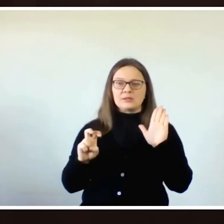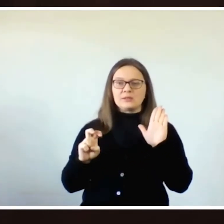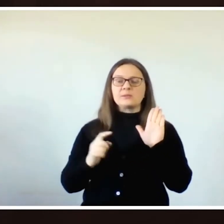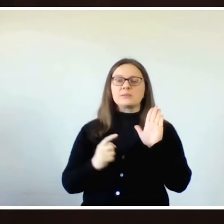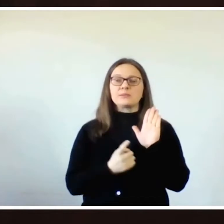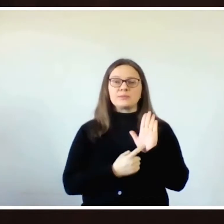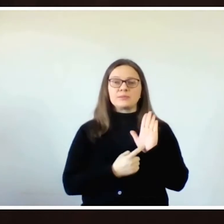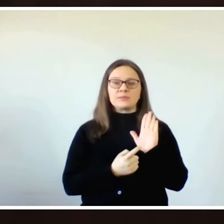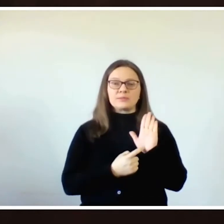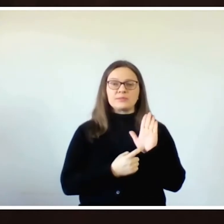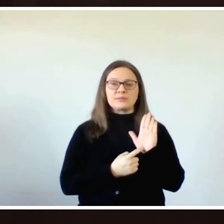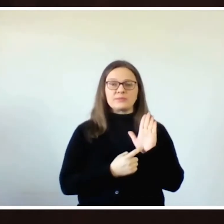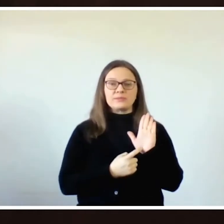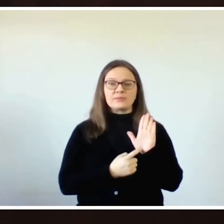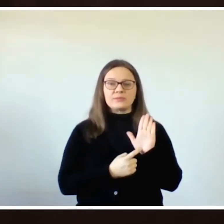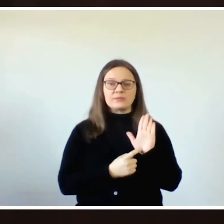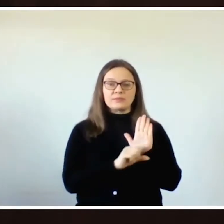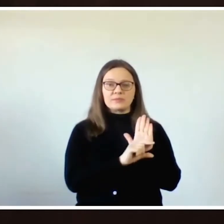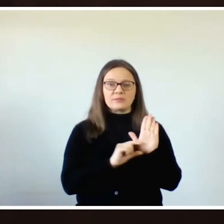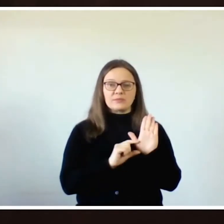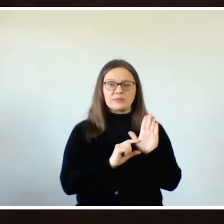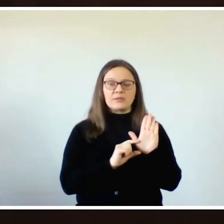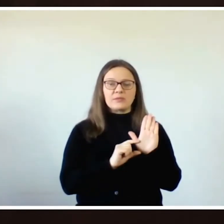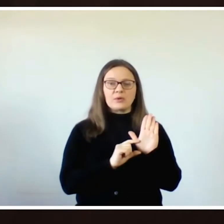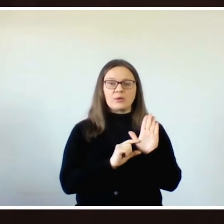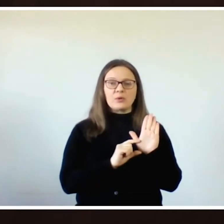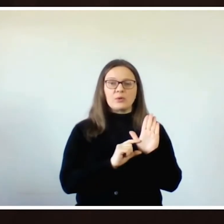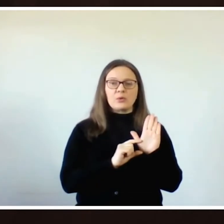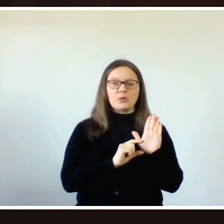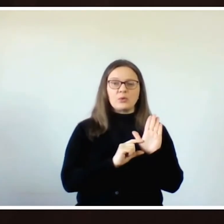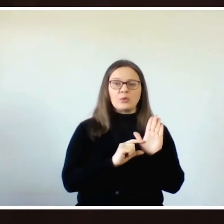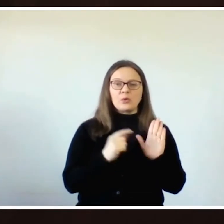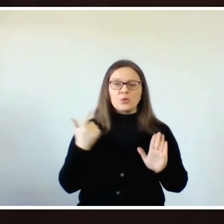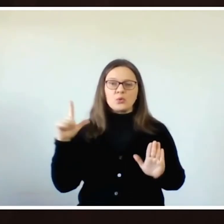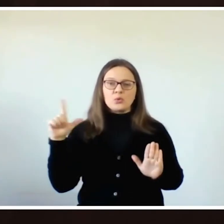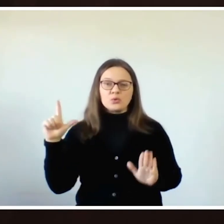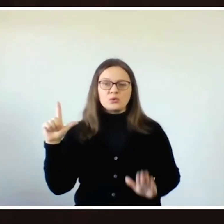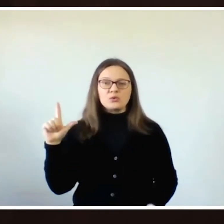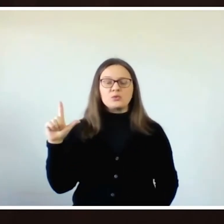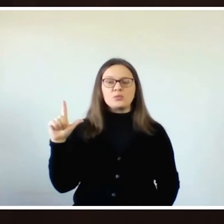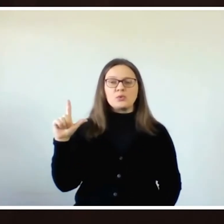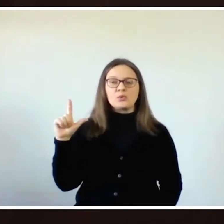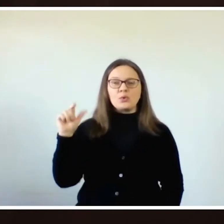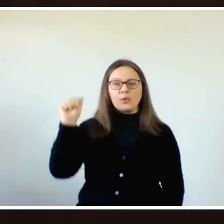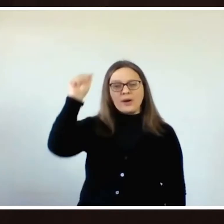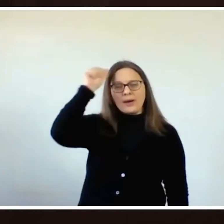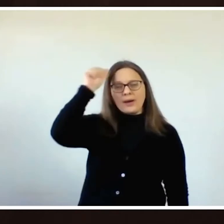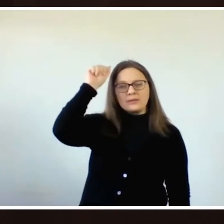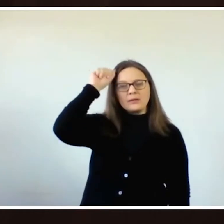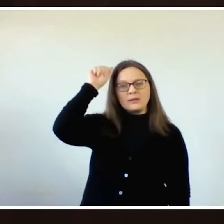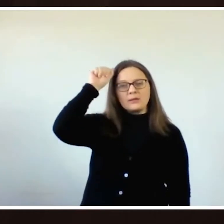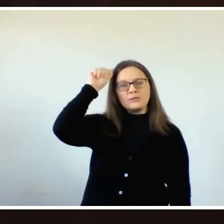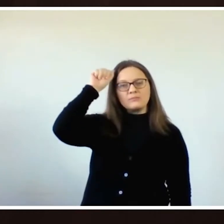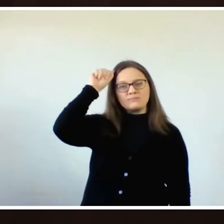A segunda parte. O último Adão, esse último Adão, não tem como negar que é Cristo. O